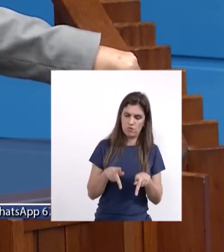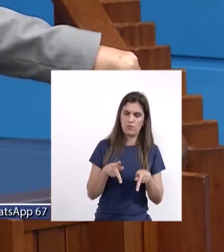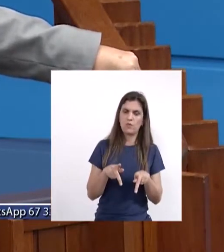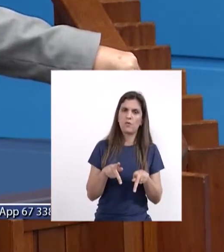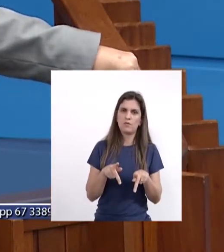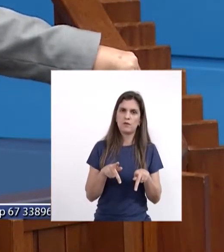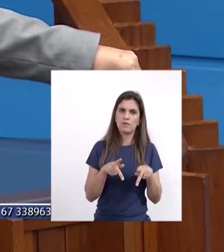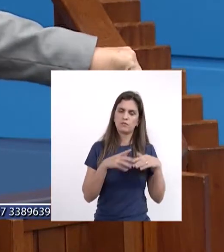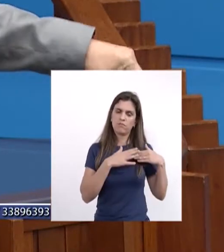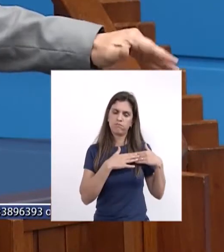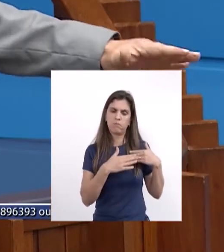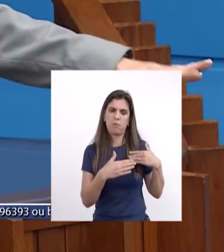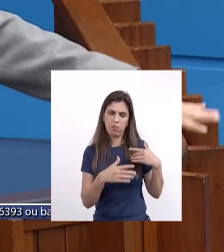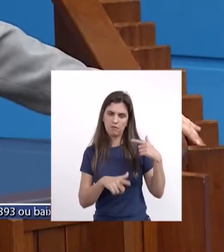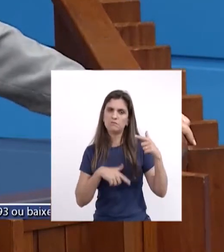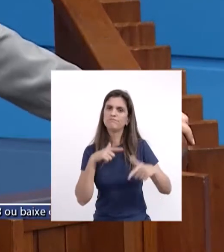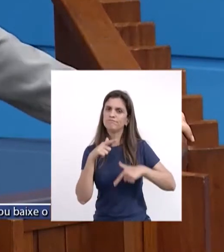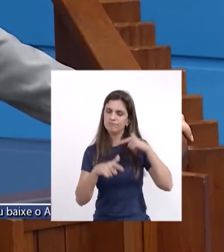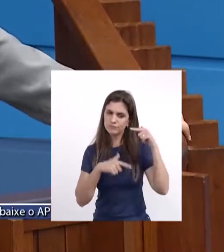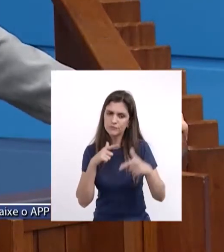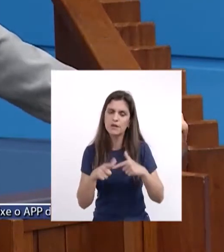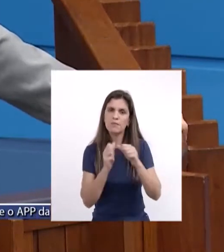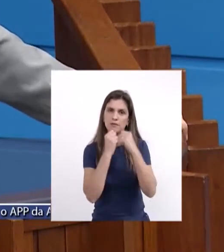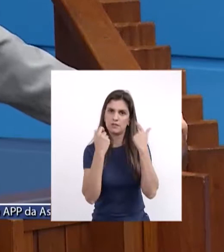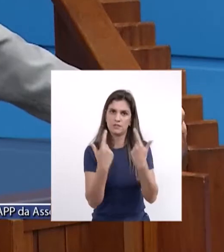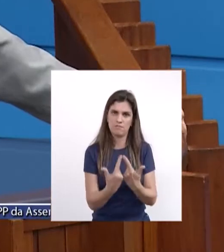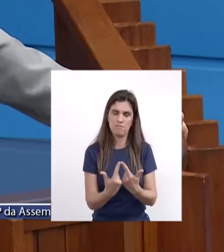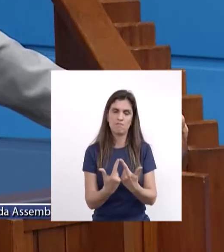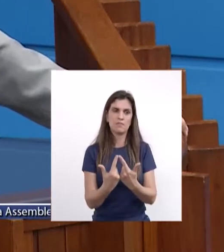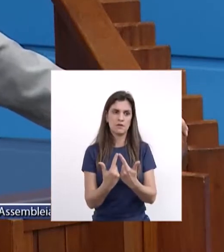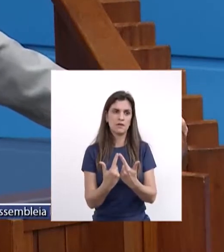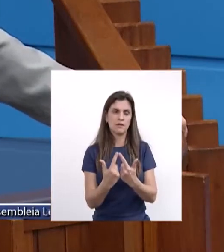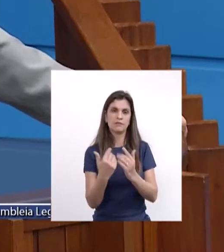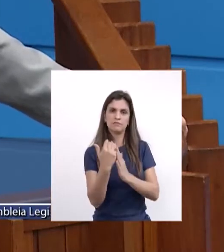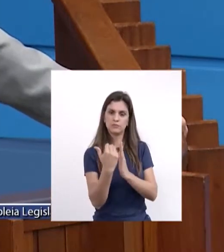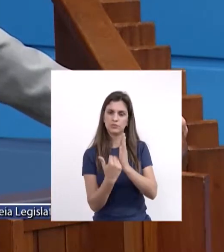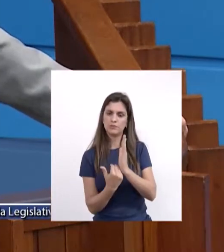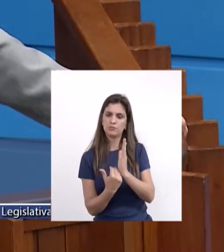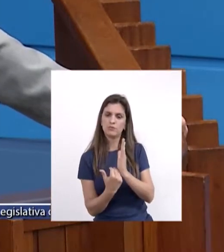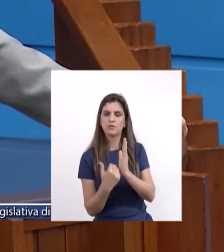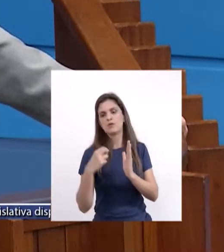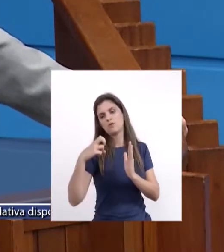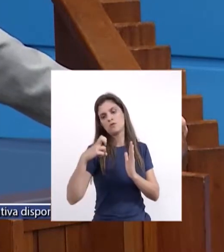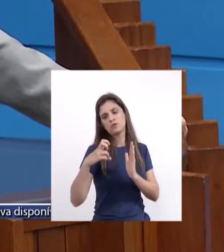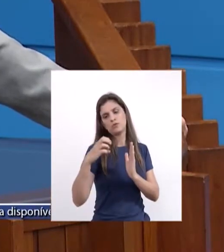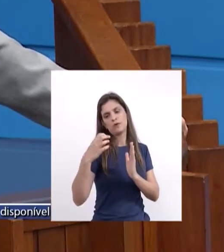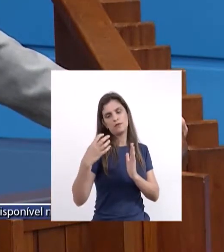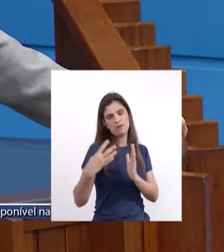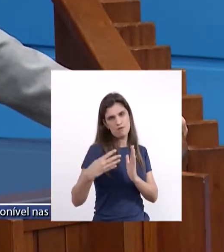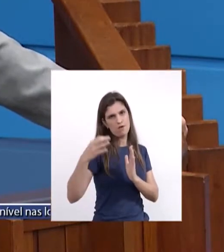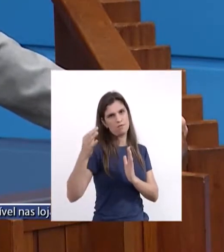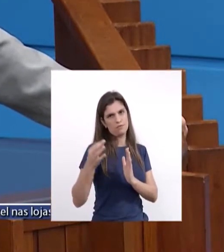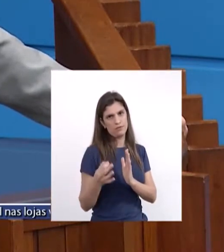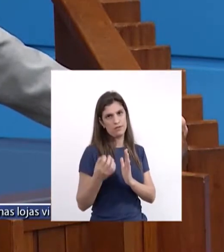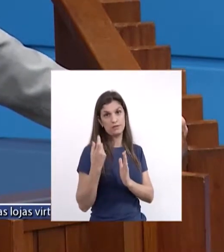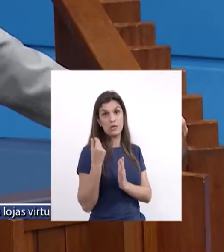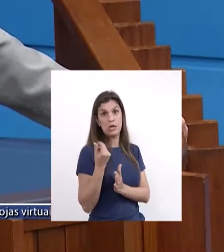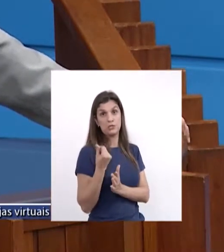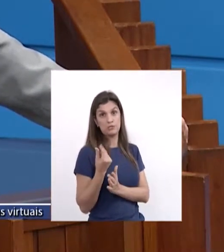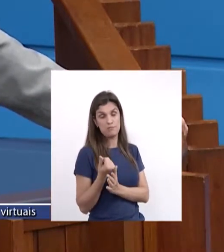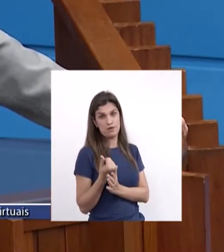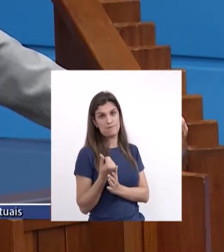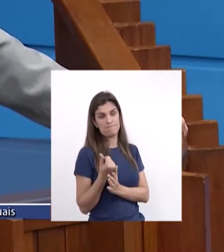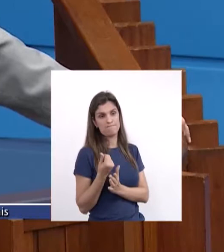nós realizamos, reduzindo em praticamente 54% o valor do